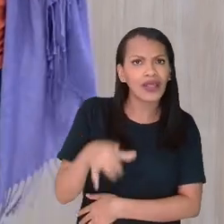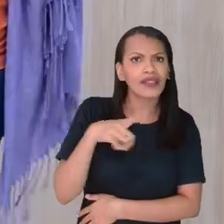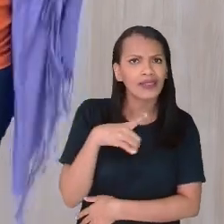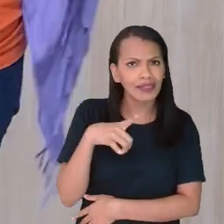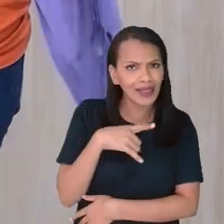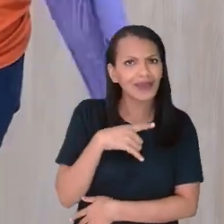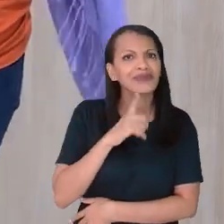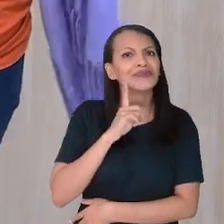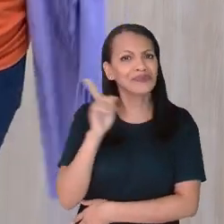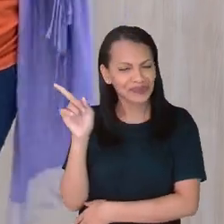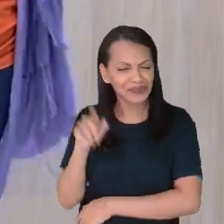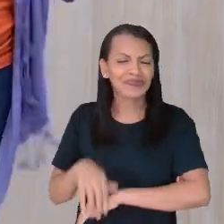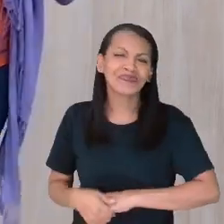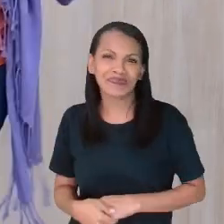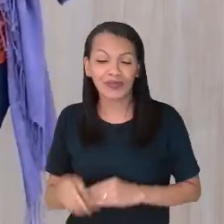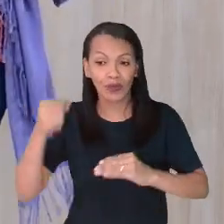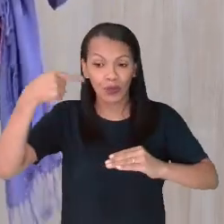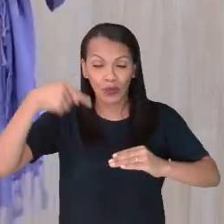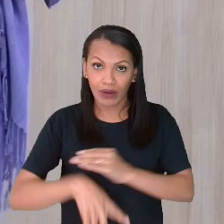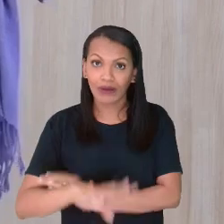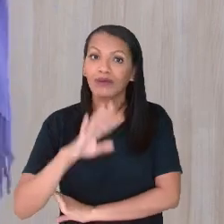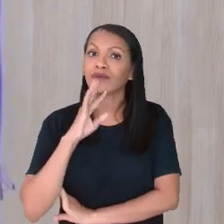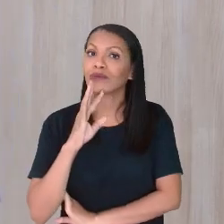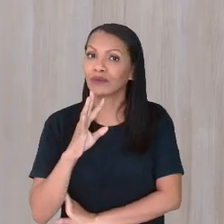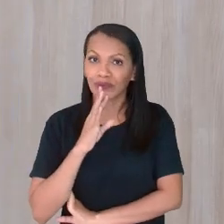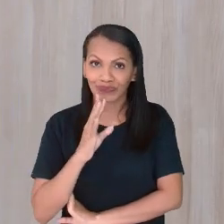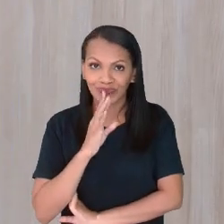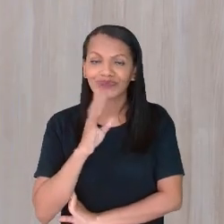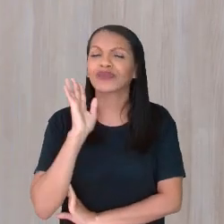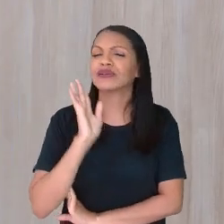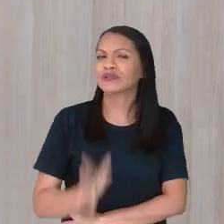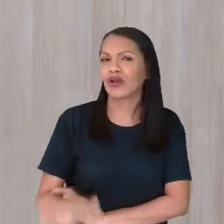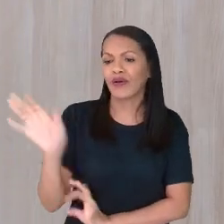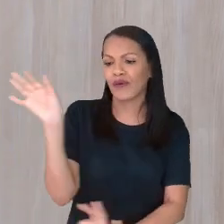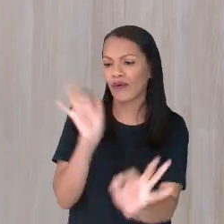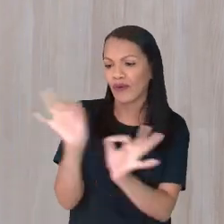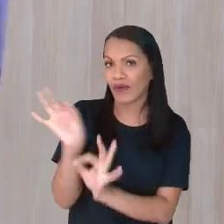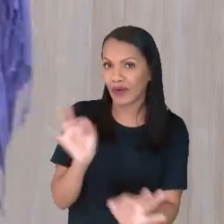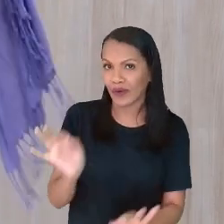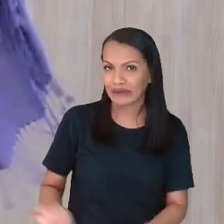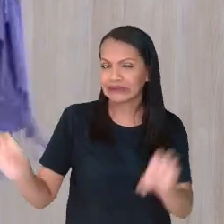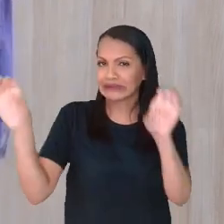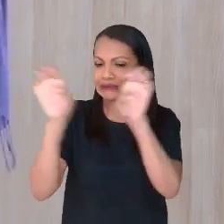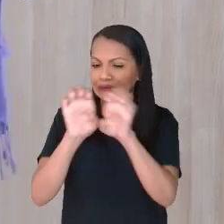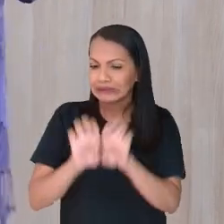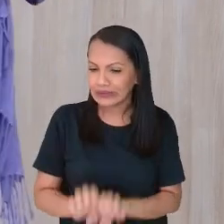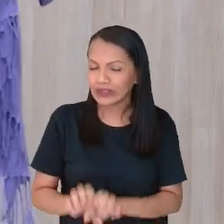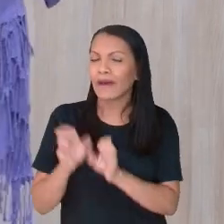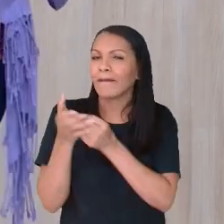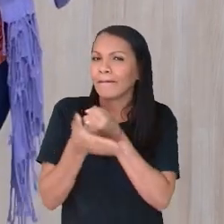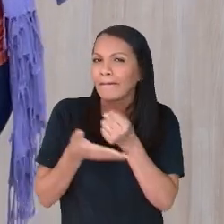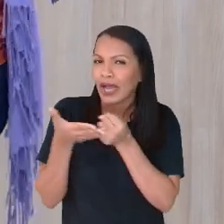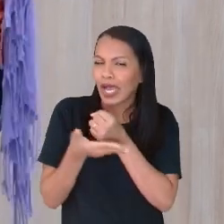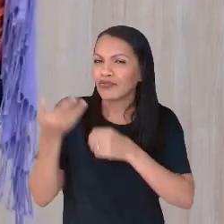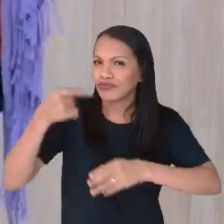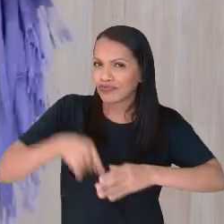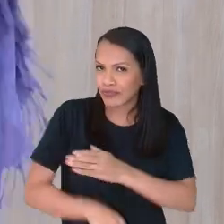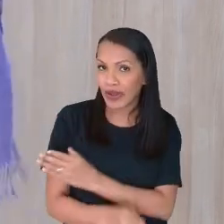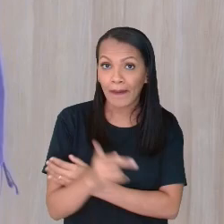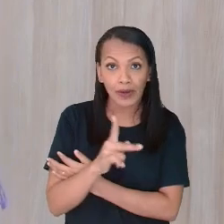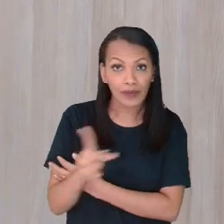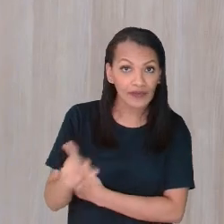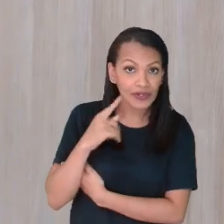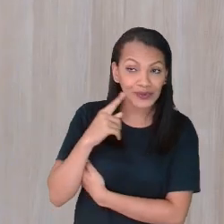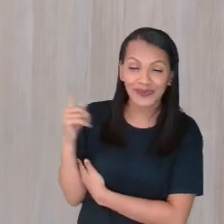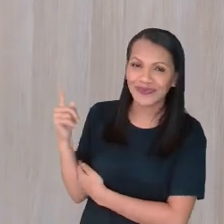essa aula com bastante aprofundamento, né? Muito bem organizadinha, muito bem fundamentada pela